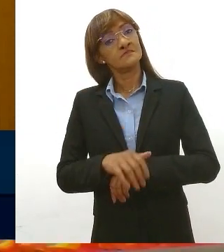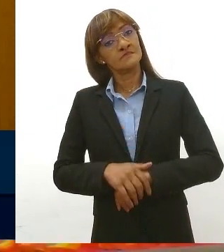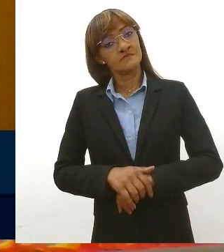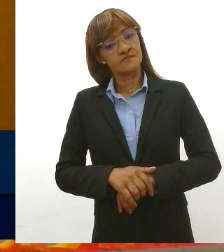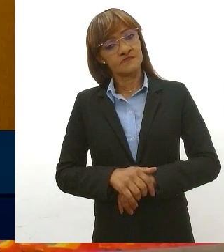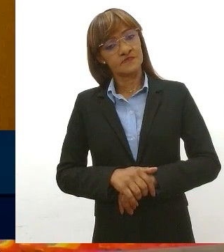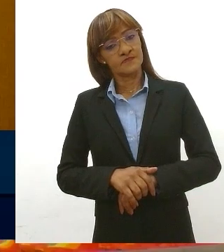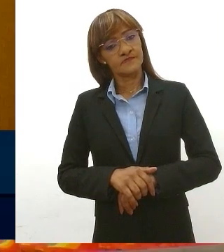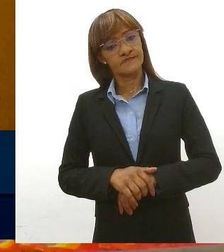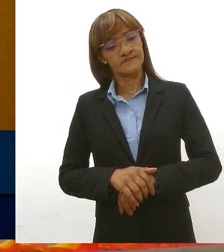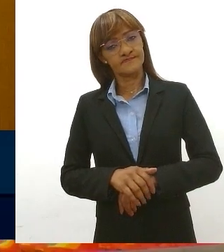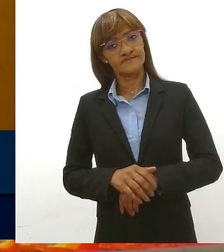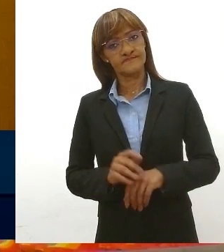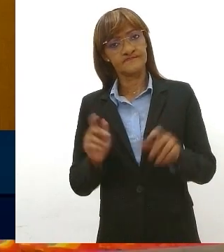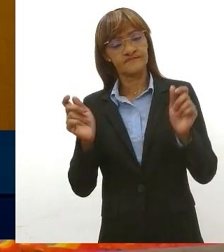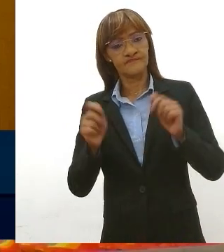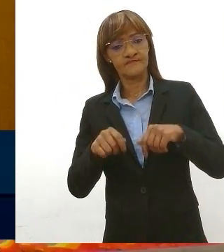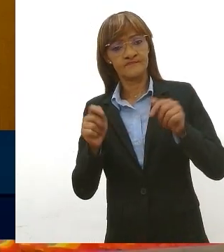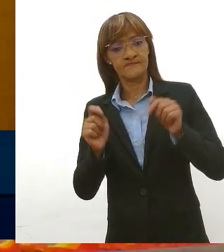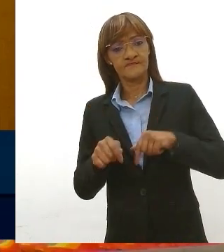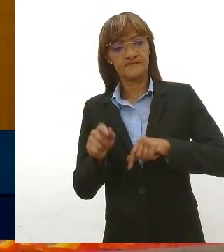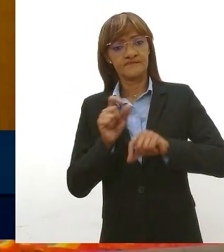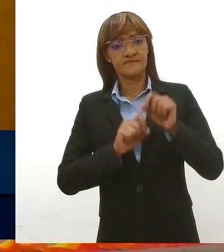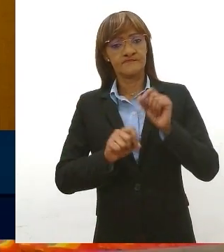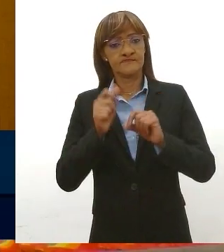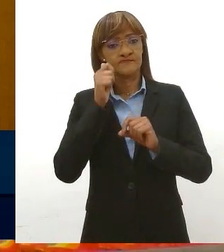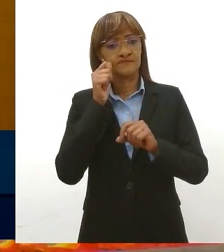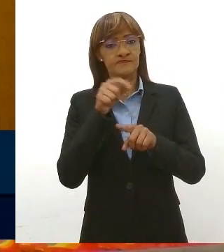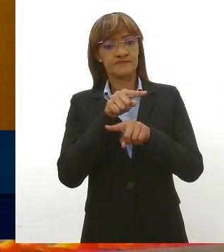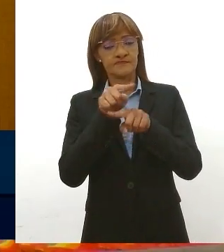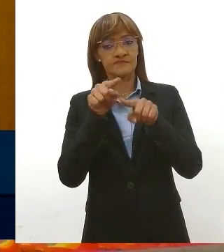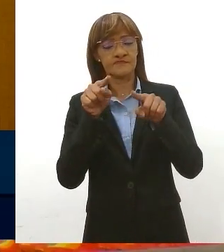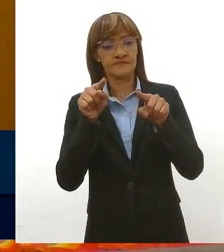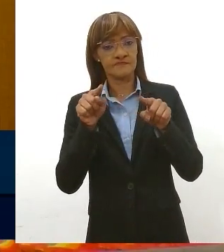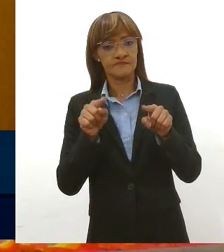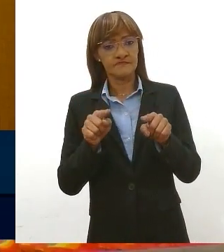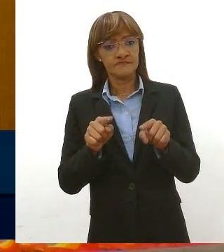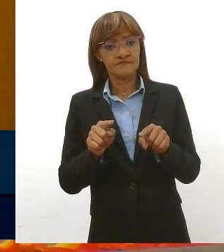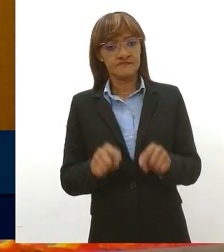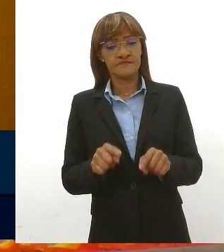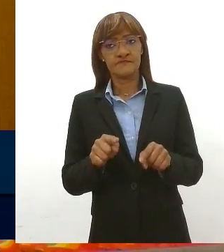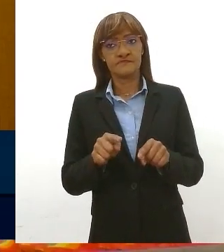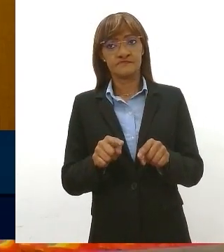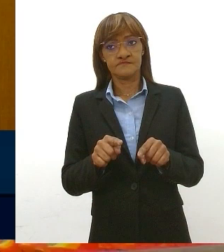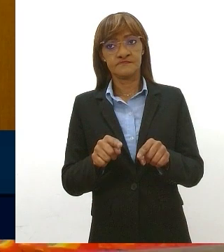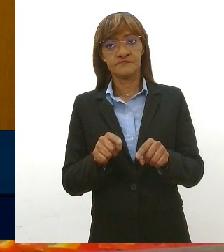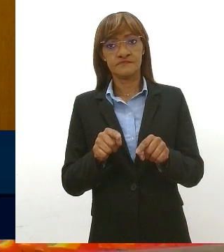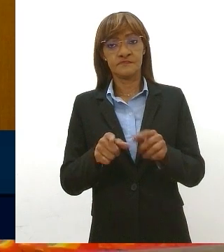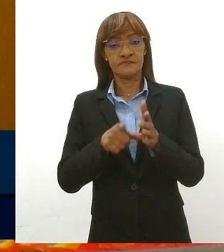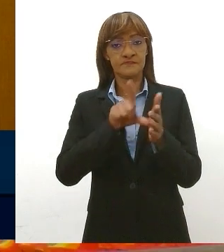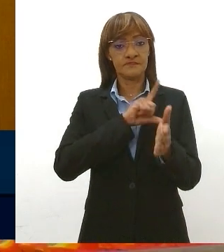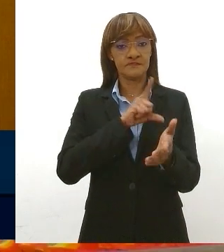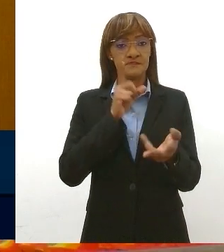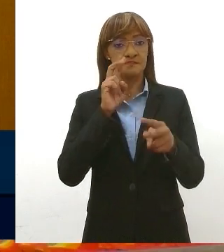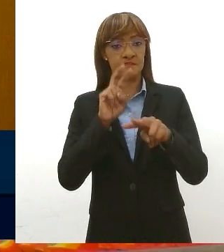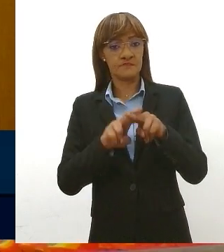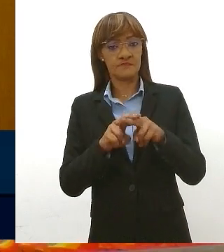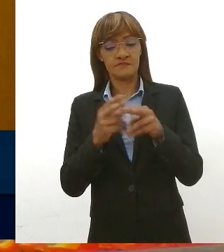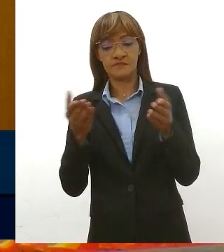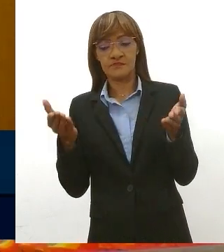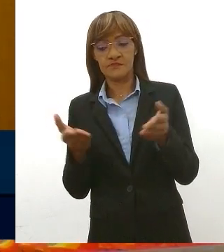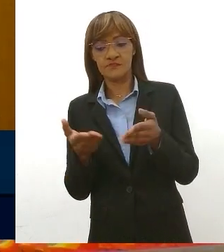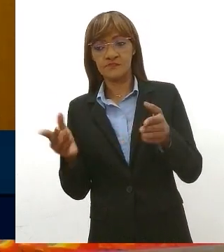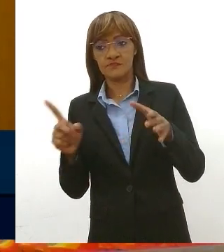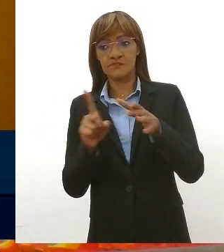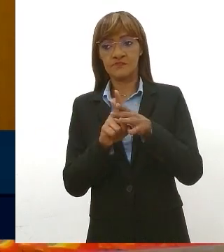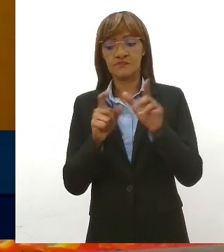né, das mulheres egressas do sistema prisional, né, no mercado de trabalho. Nós já temos